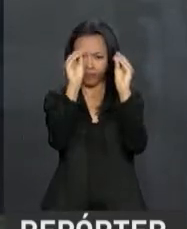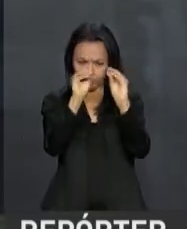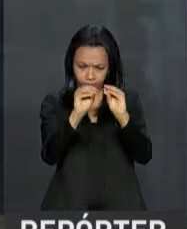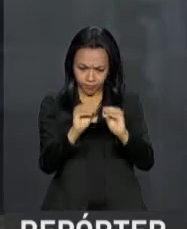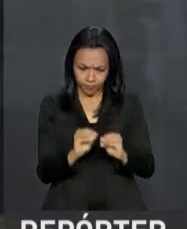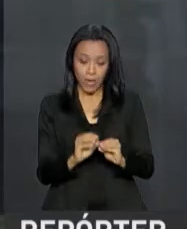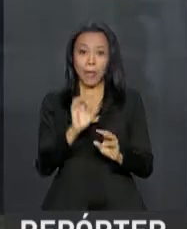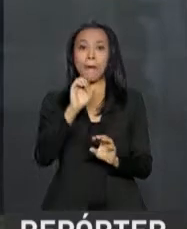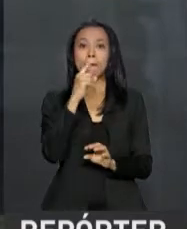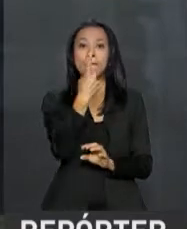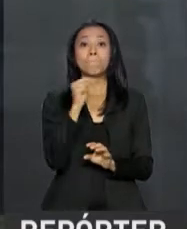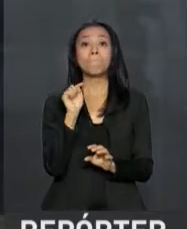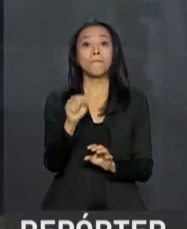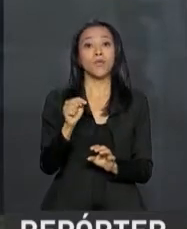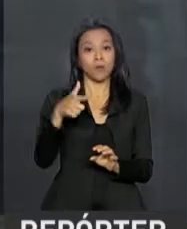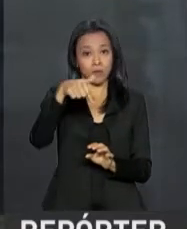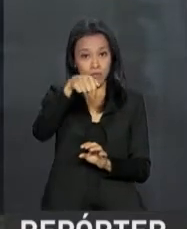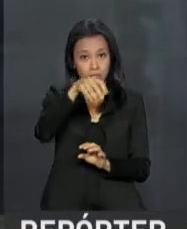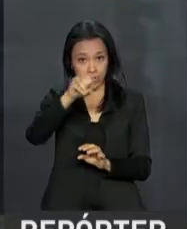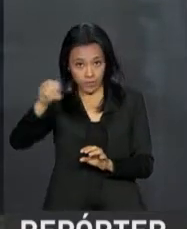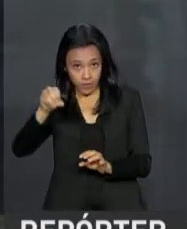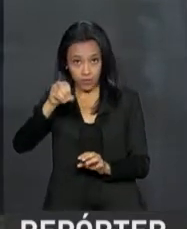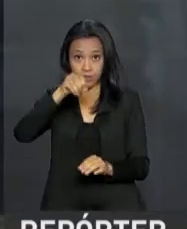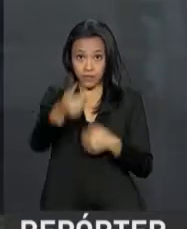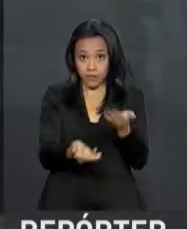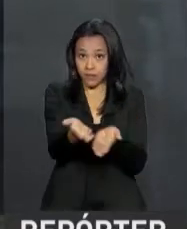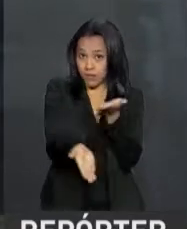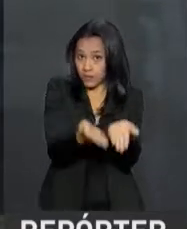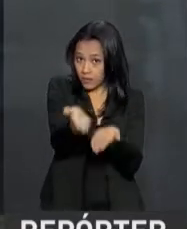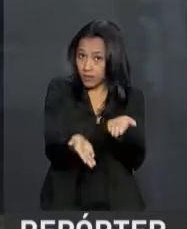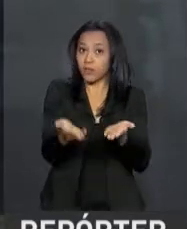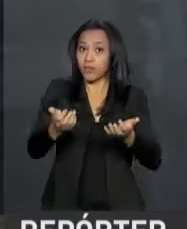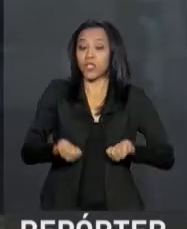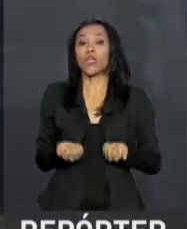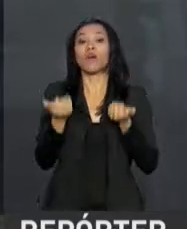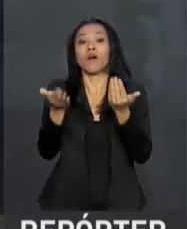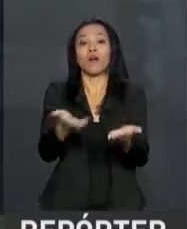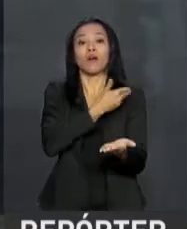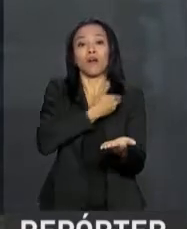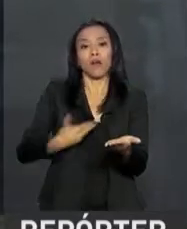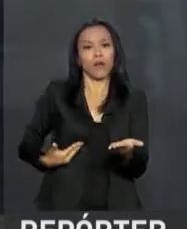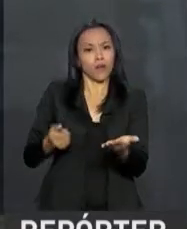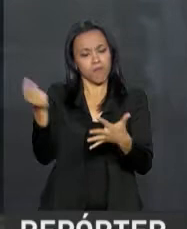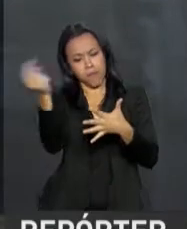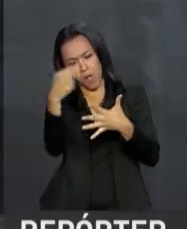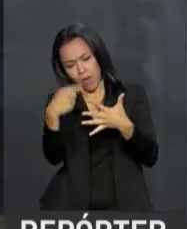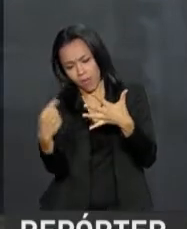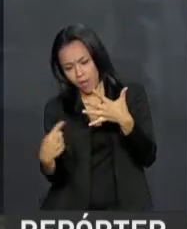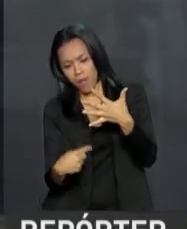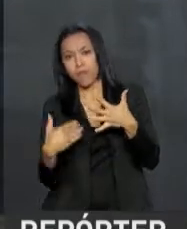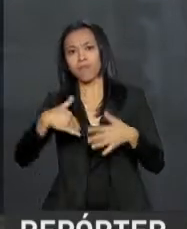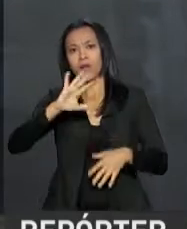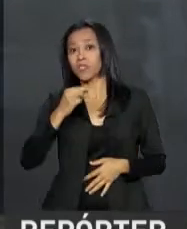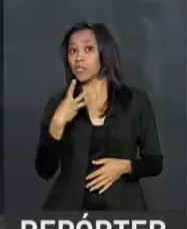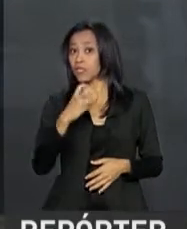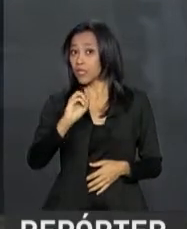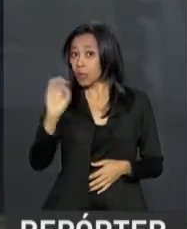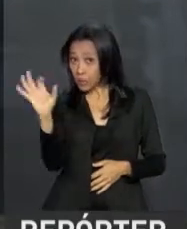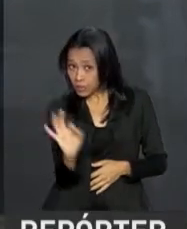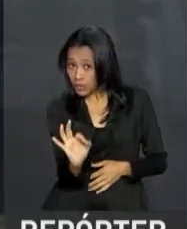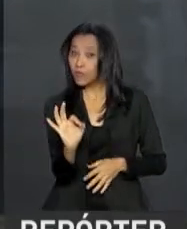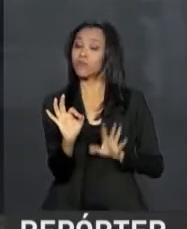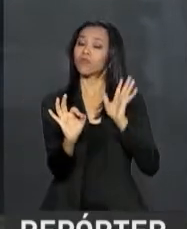de 1.700 serviços prestados pelo governo e dentre esses serviços mais de 30% já estão